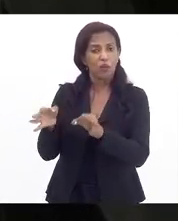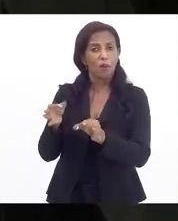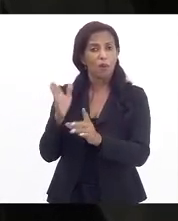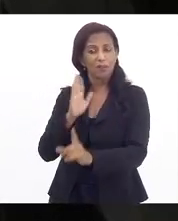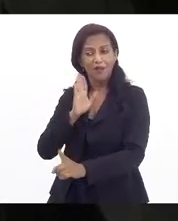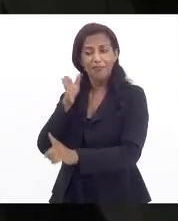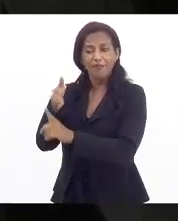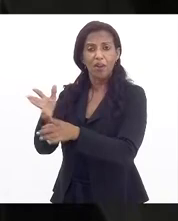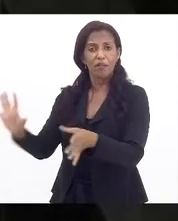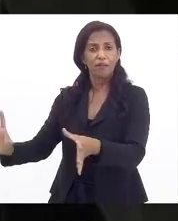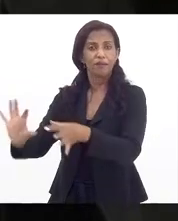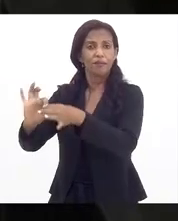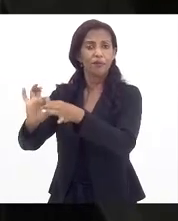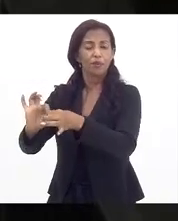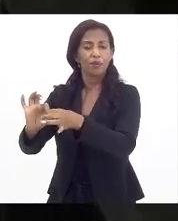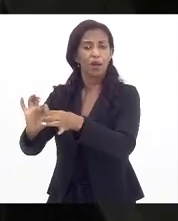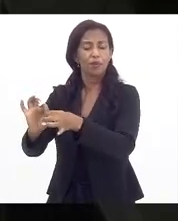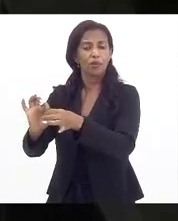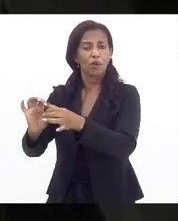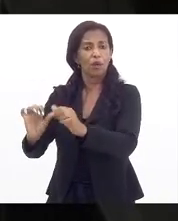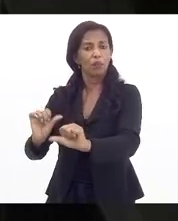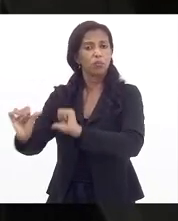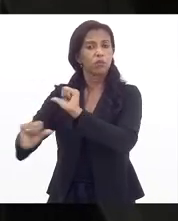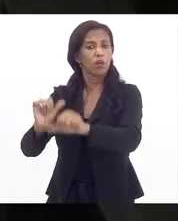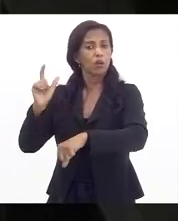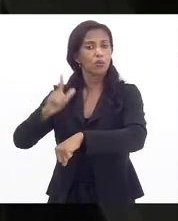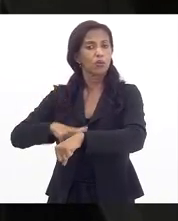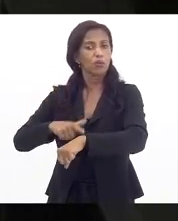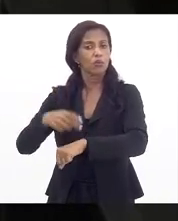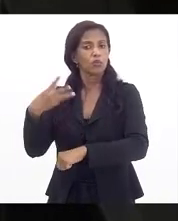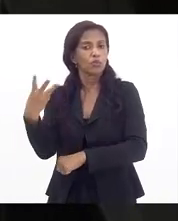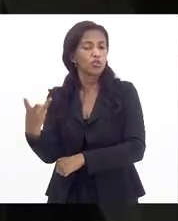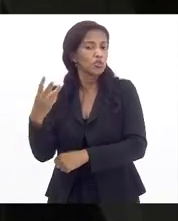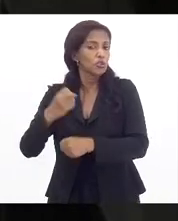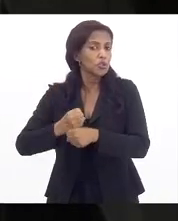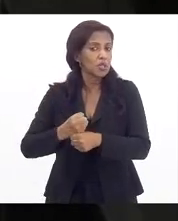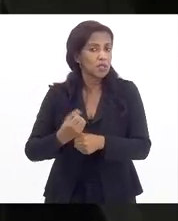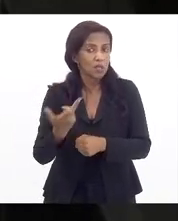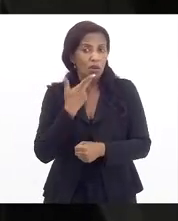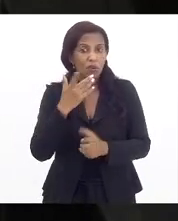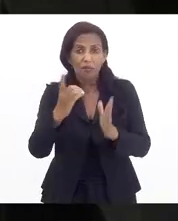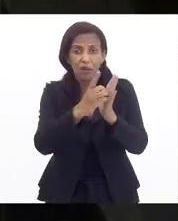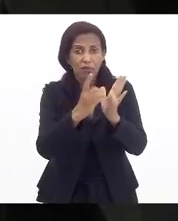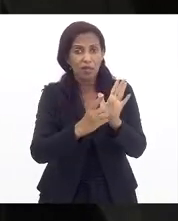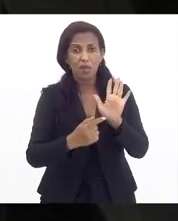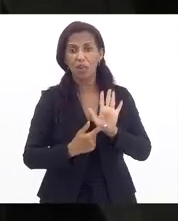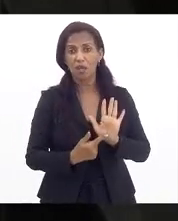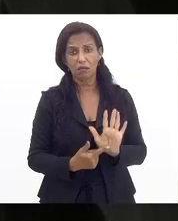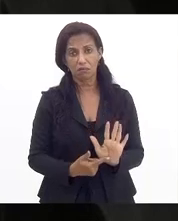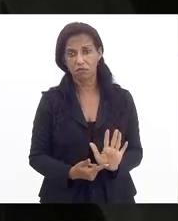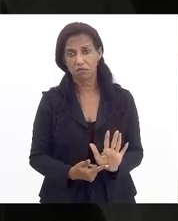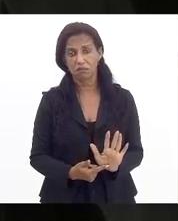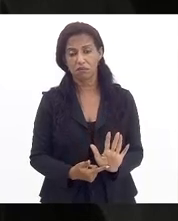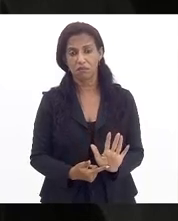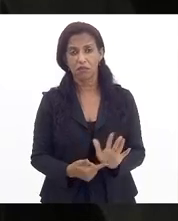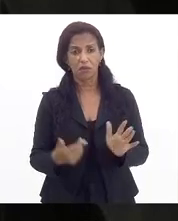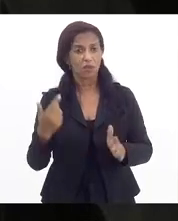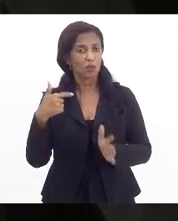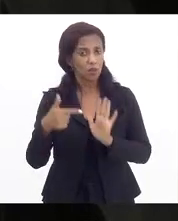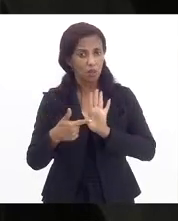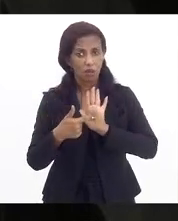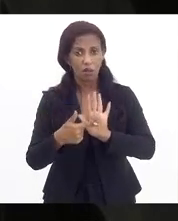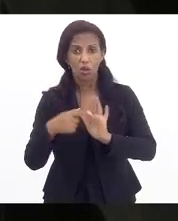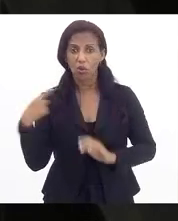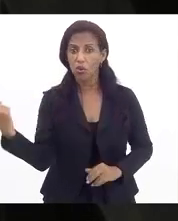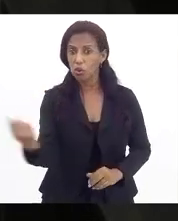exclusivamente vinculado ao transcurso do tempo de três anos é isso que determina o decreto então quero ressaltar aqui que na